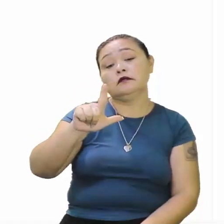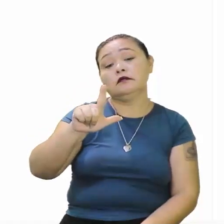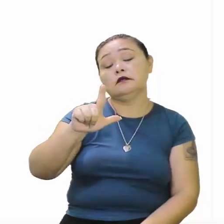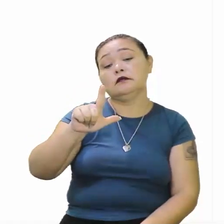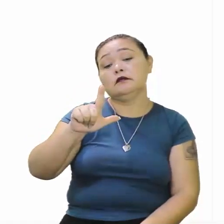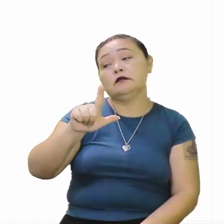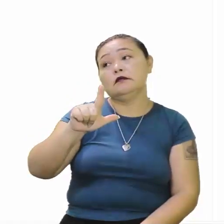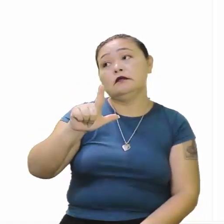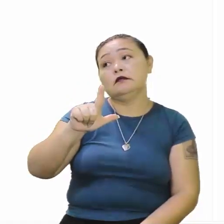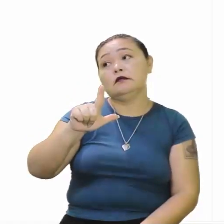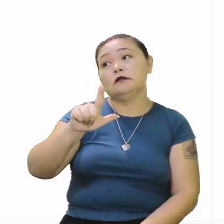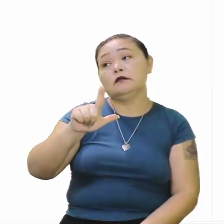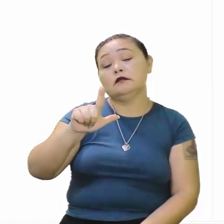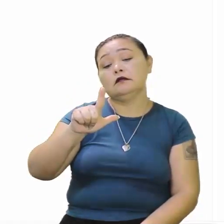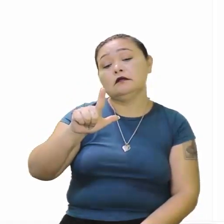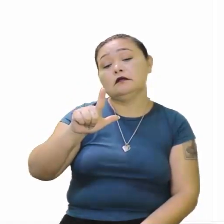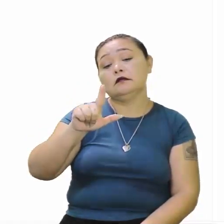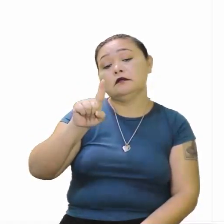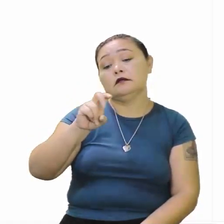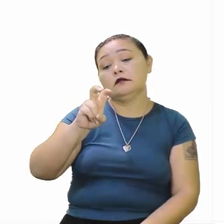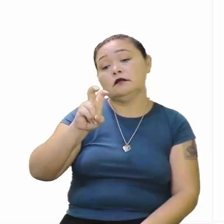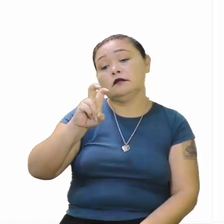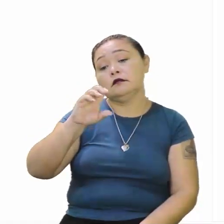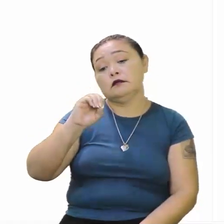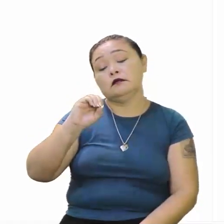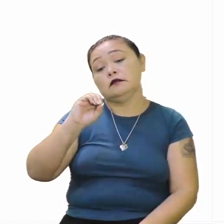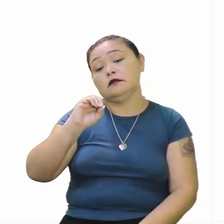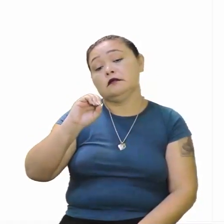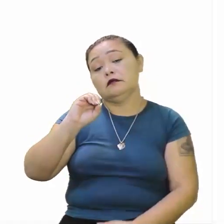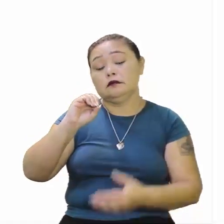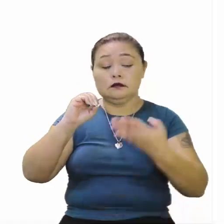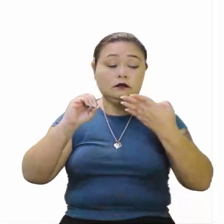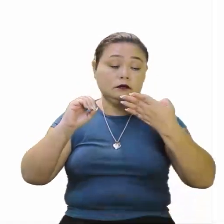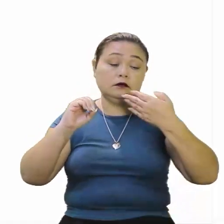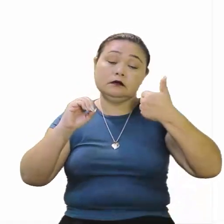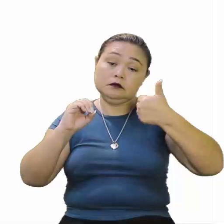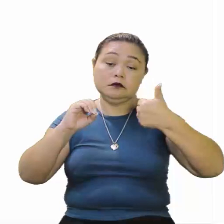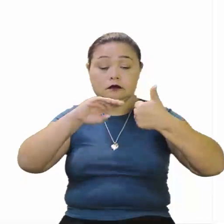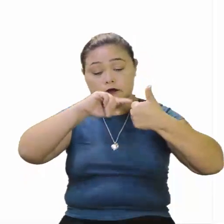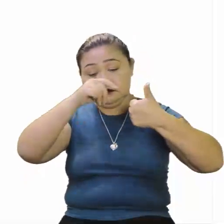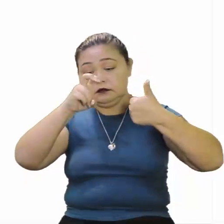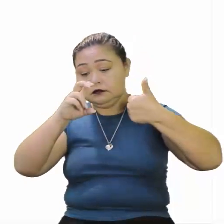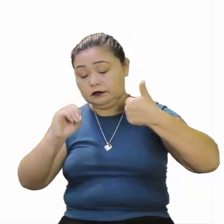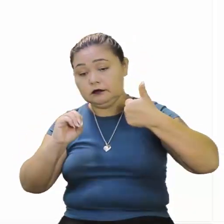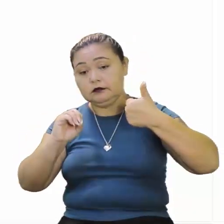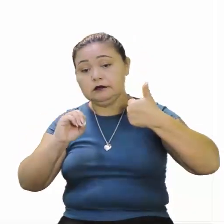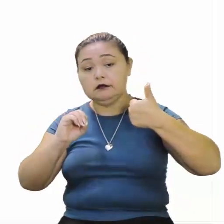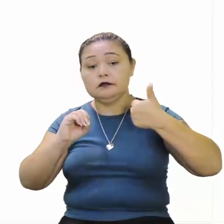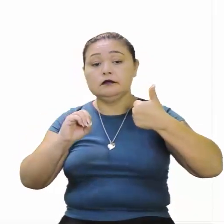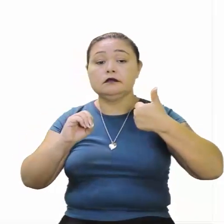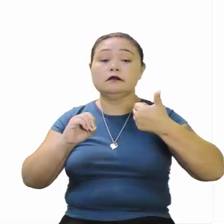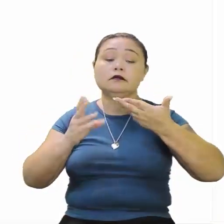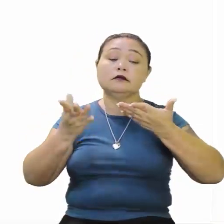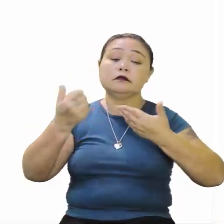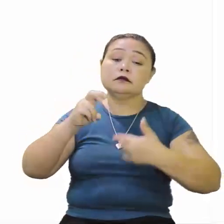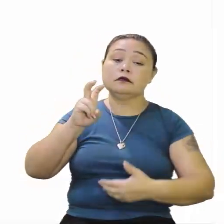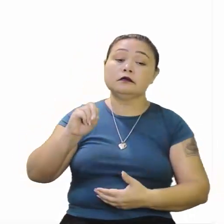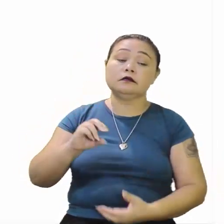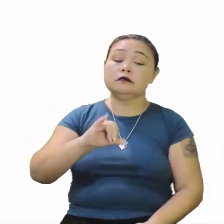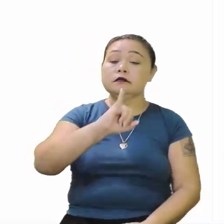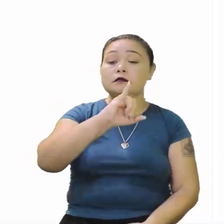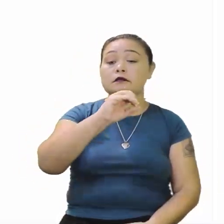em relação ao fenol, ele é maior do que 41. E 50 graus em relação ao